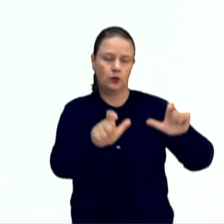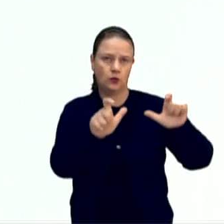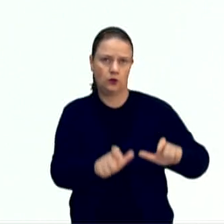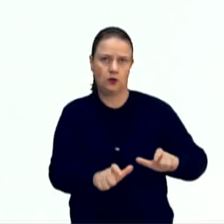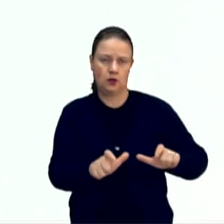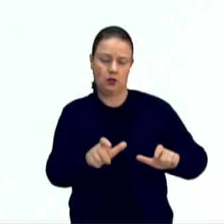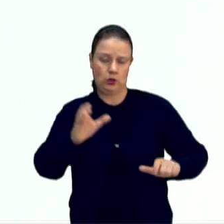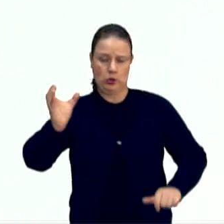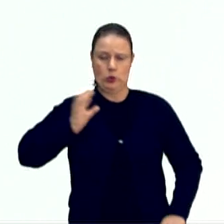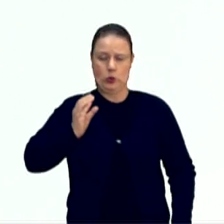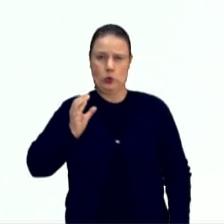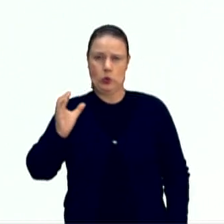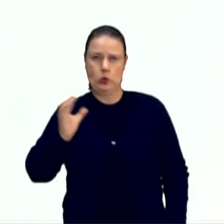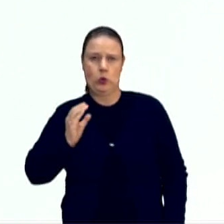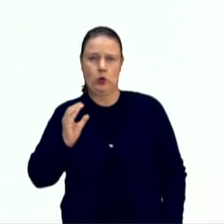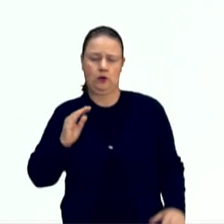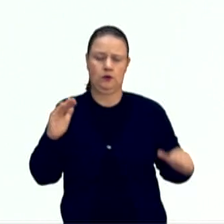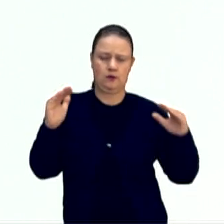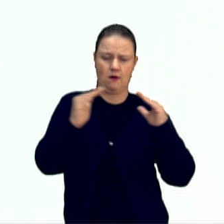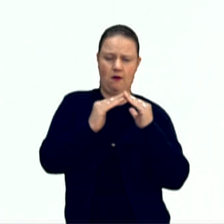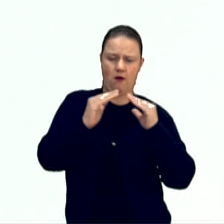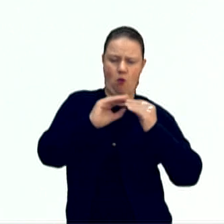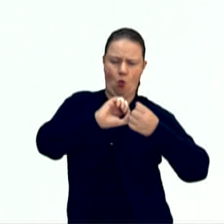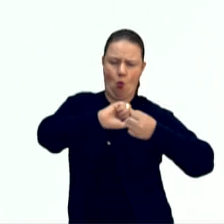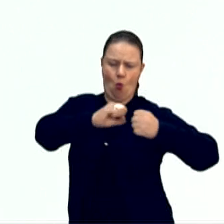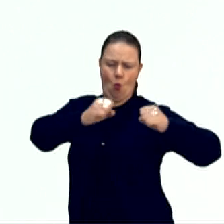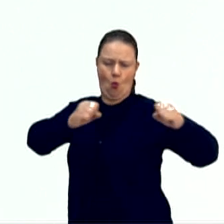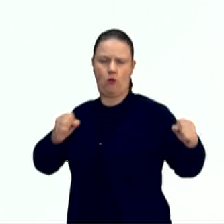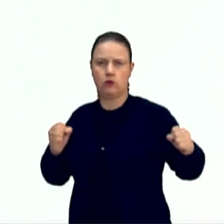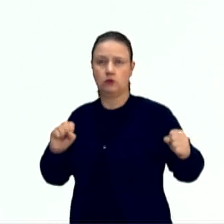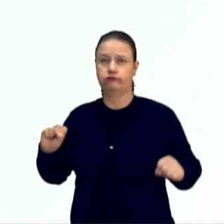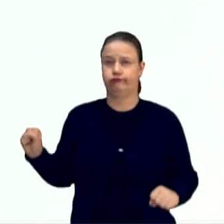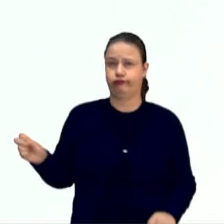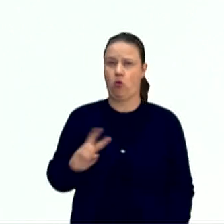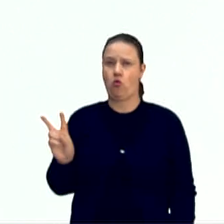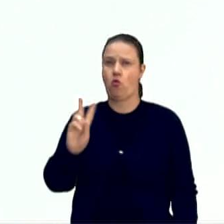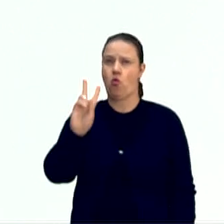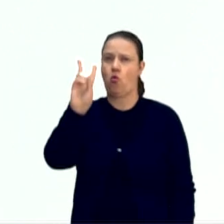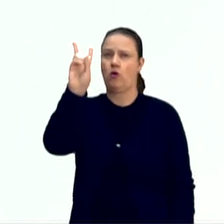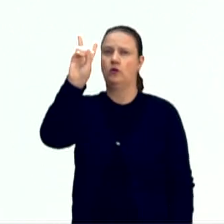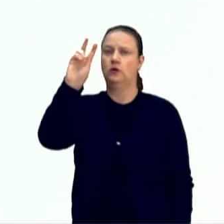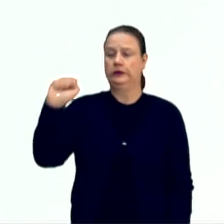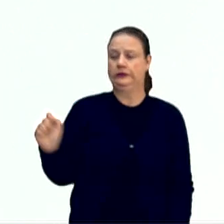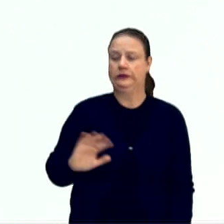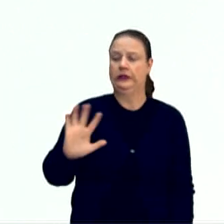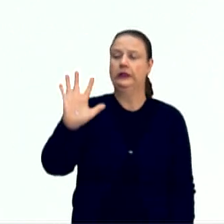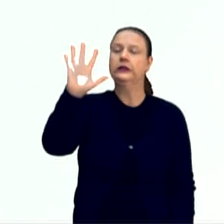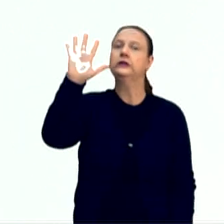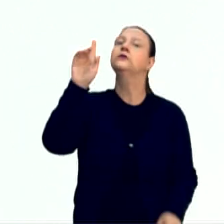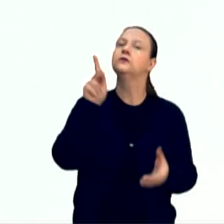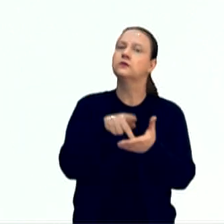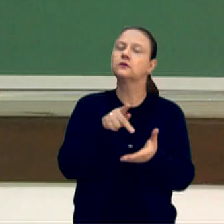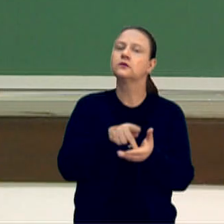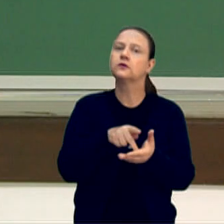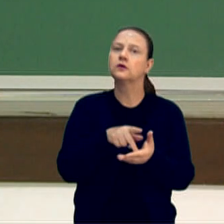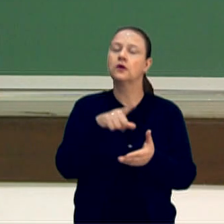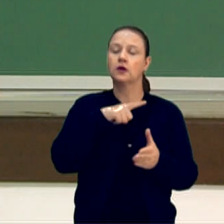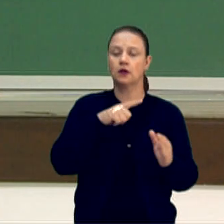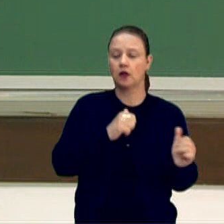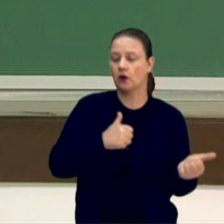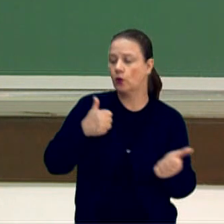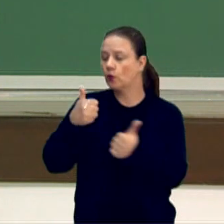muito ricos, com casas com valores exorbitantes, e do lado você